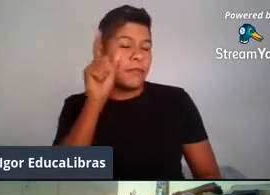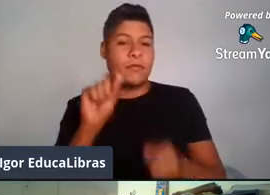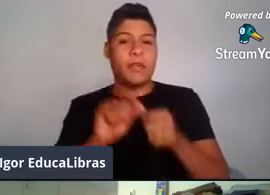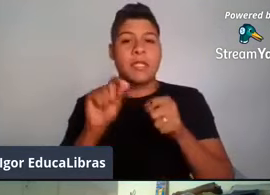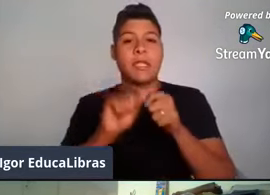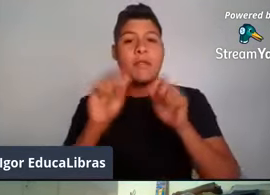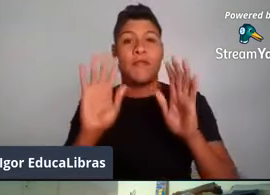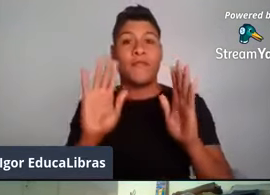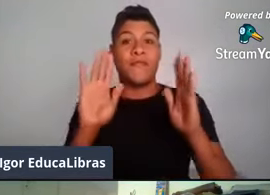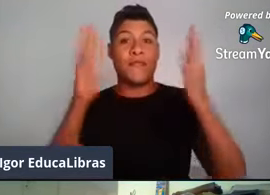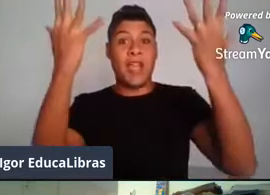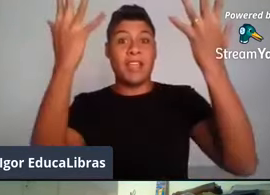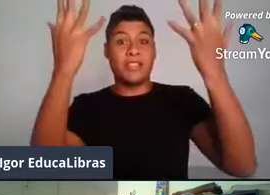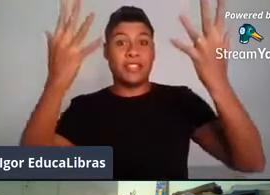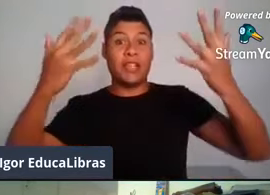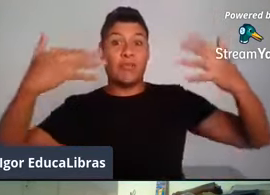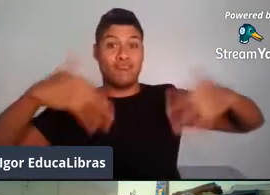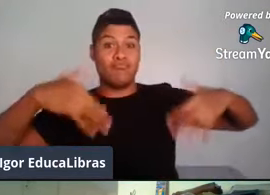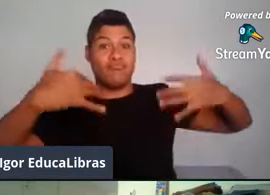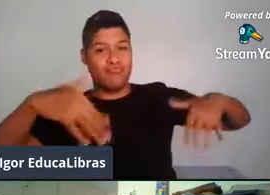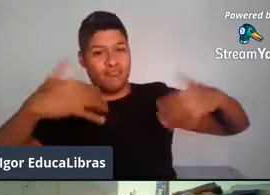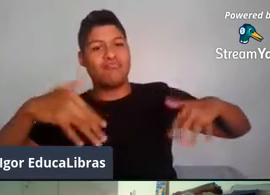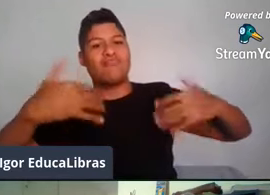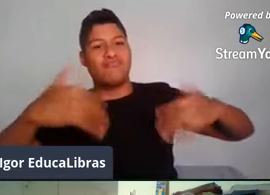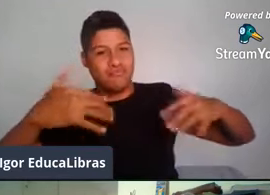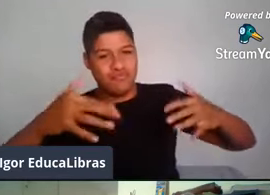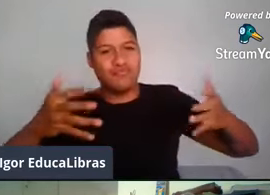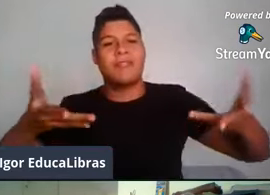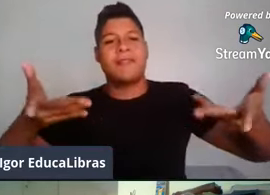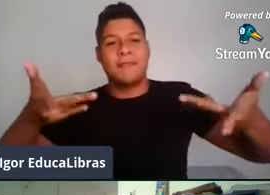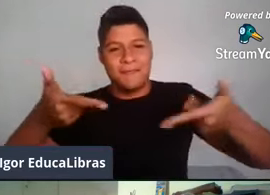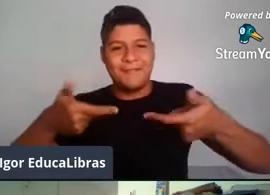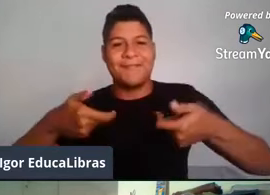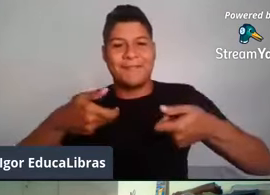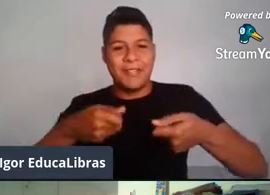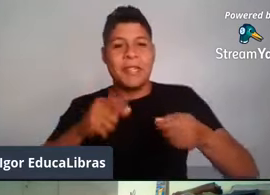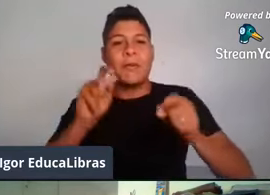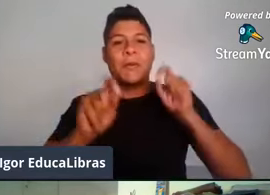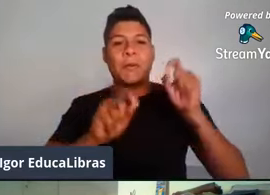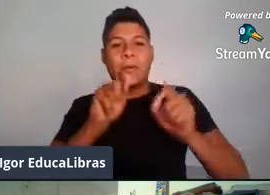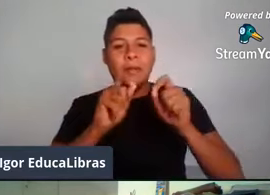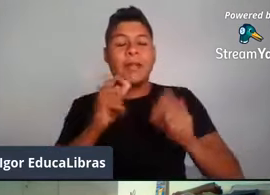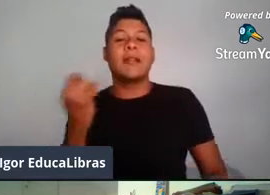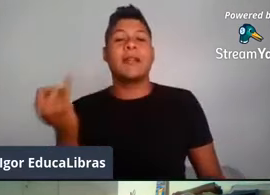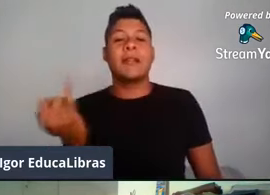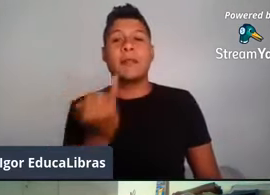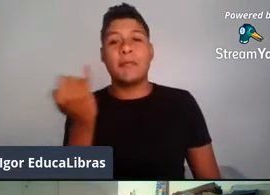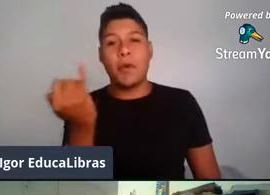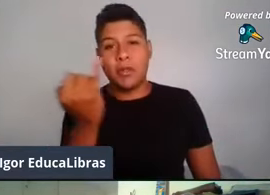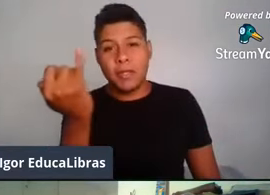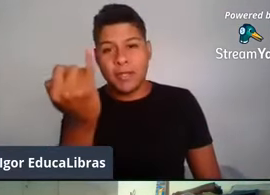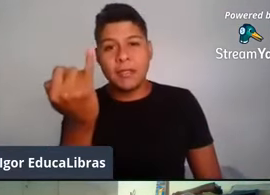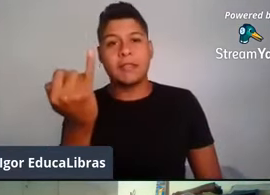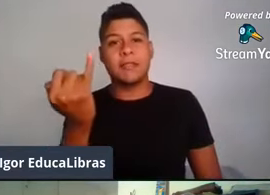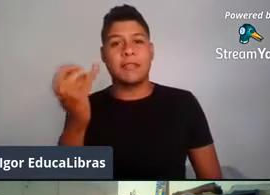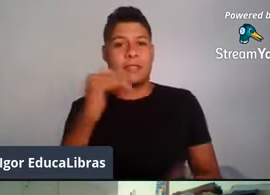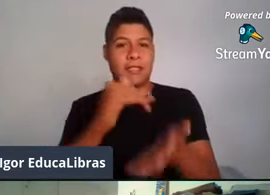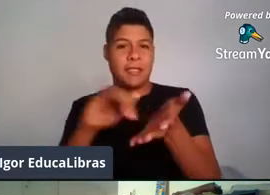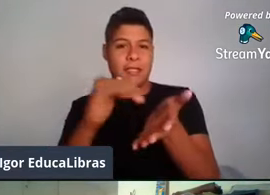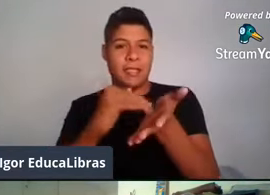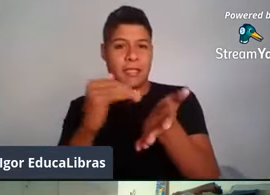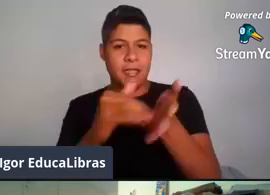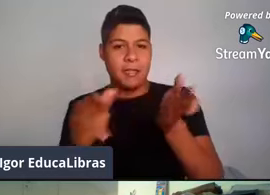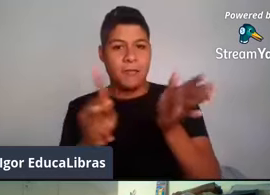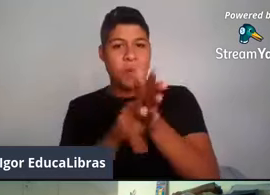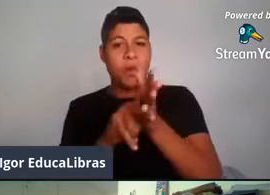grande festa, uma celebração, em função da importância que essa secretaria tem na